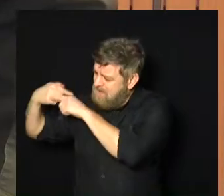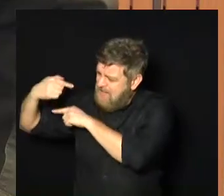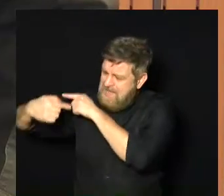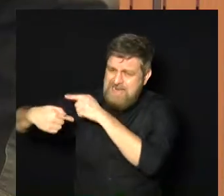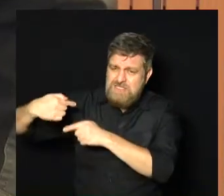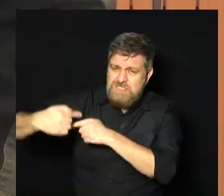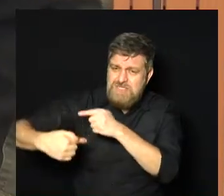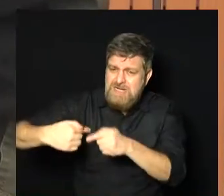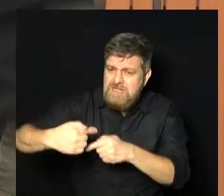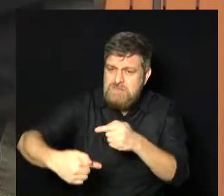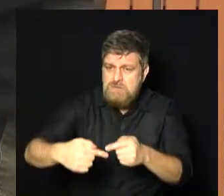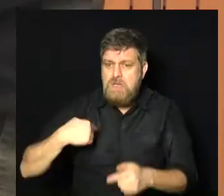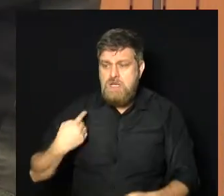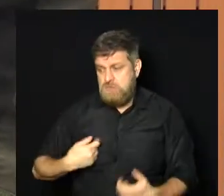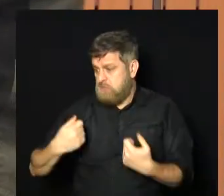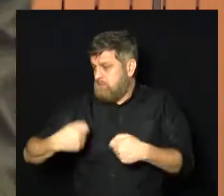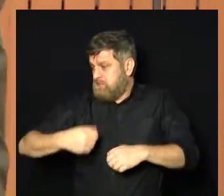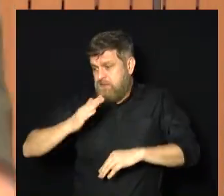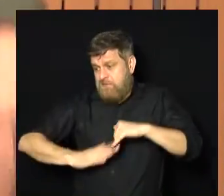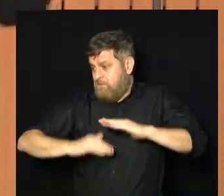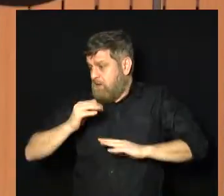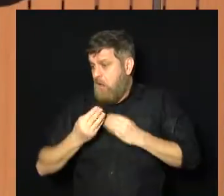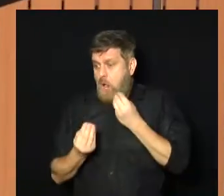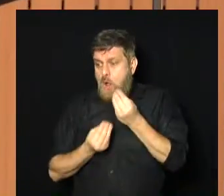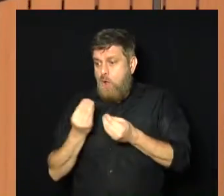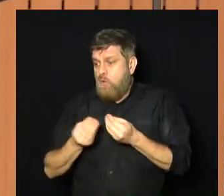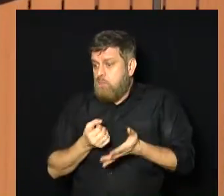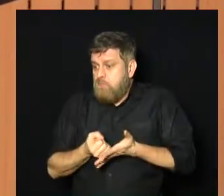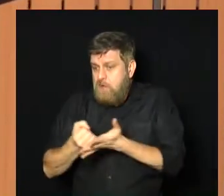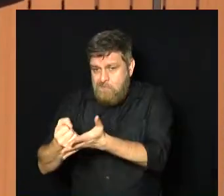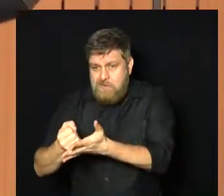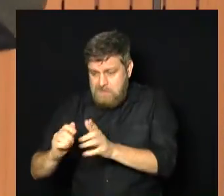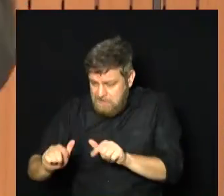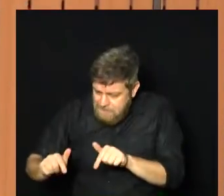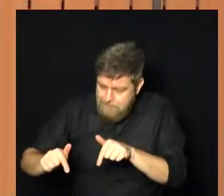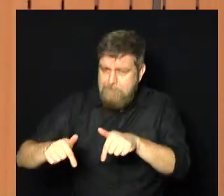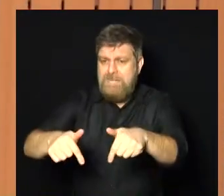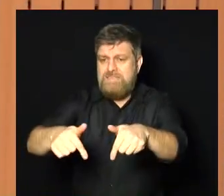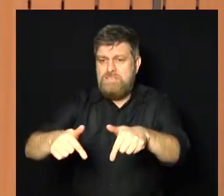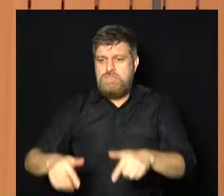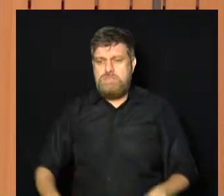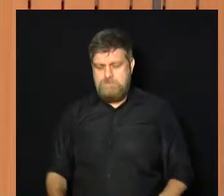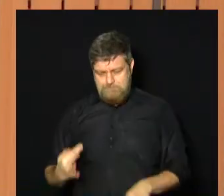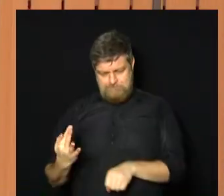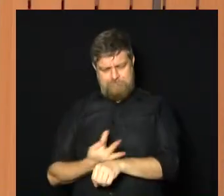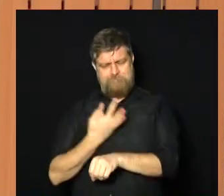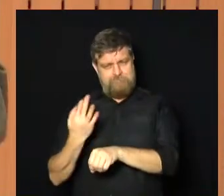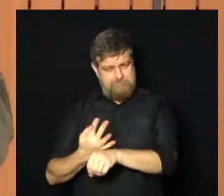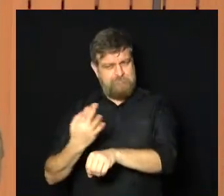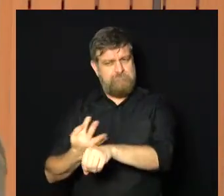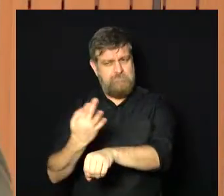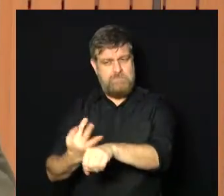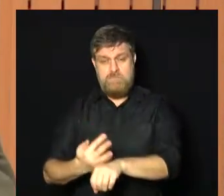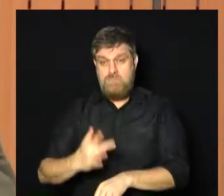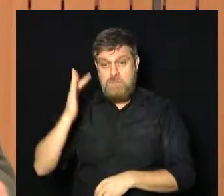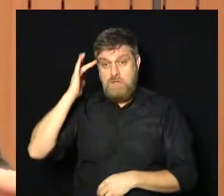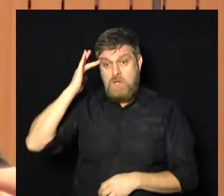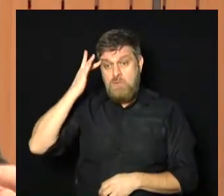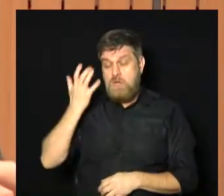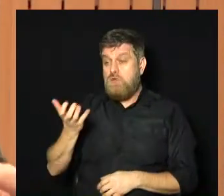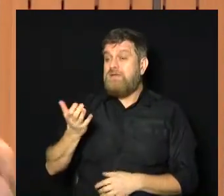então a gente tem que encaminhar e persistir. Eu acho que a gente poderia, e queria